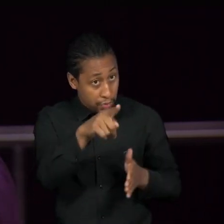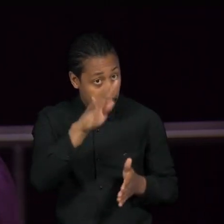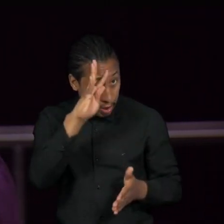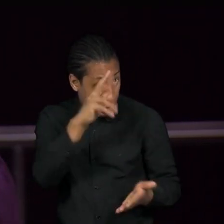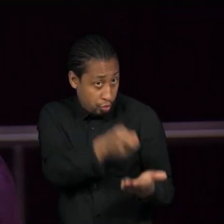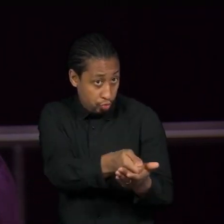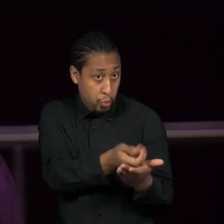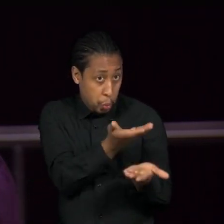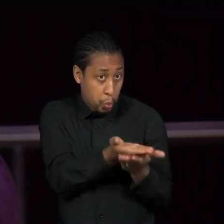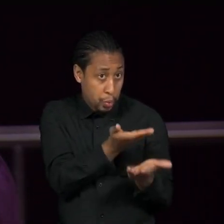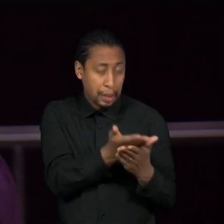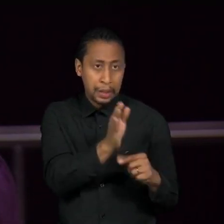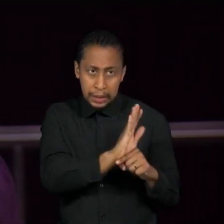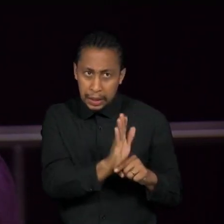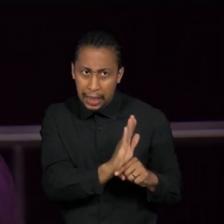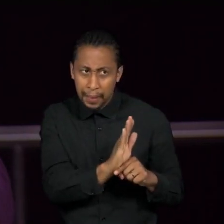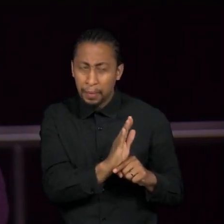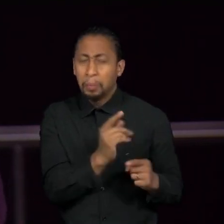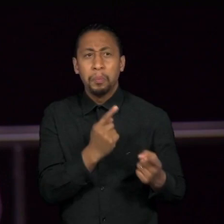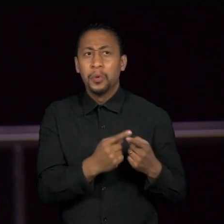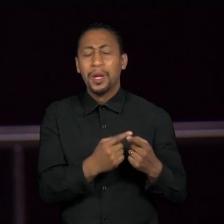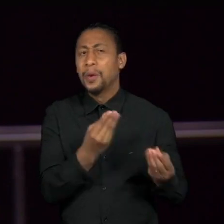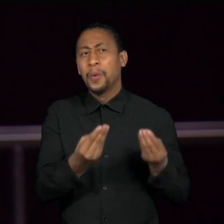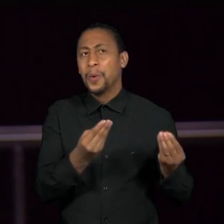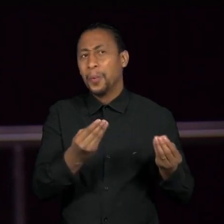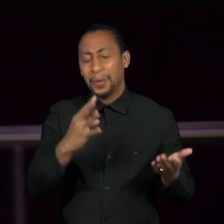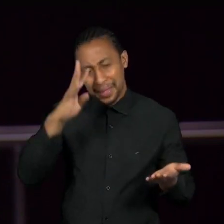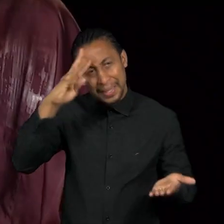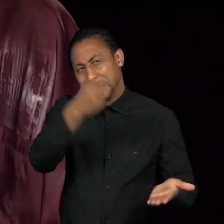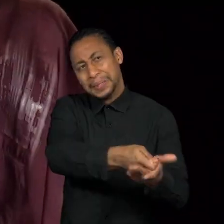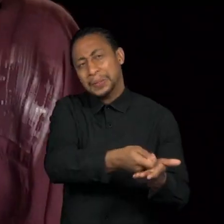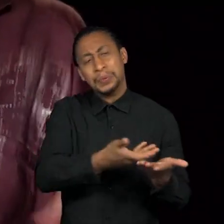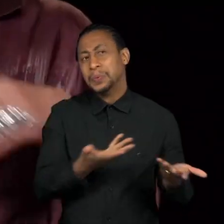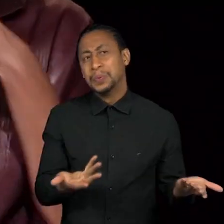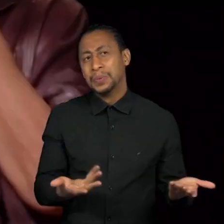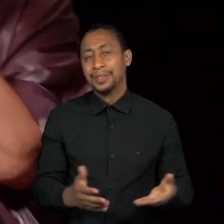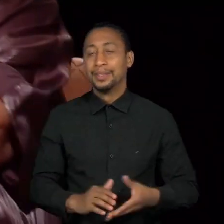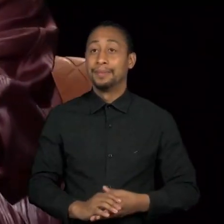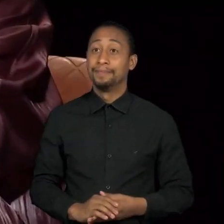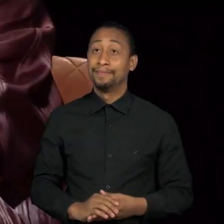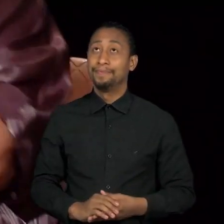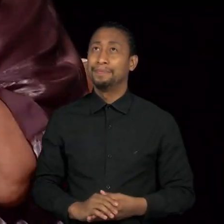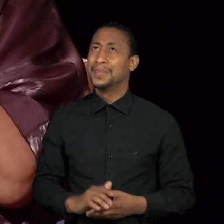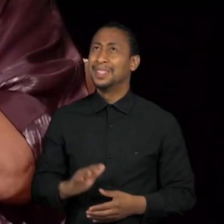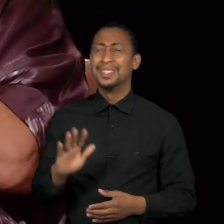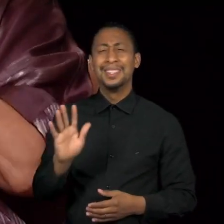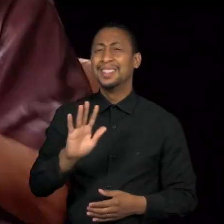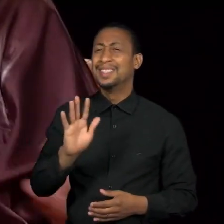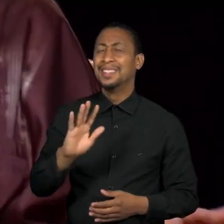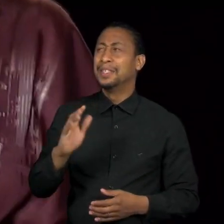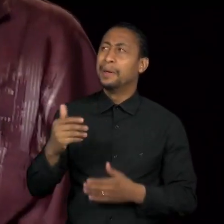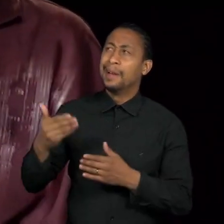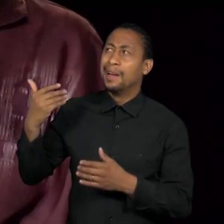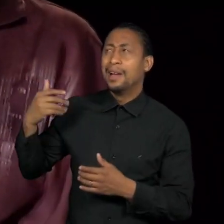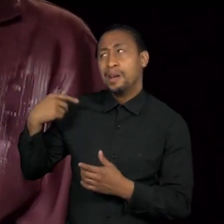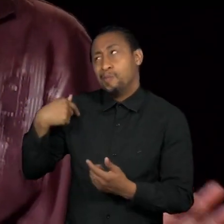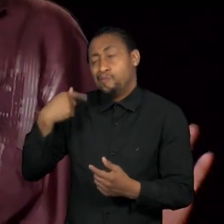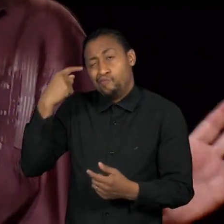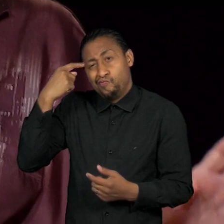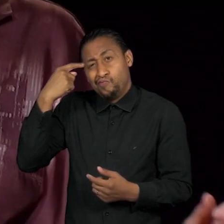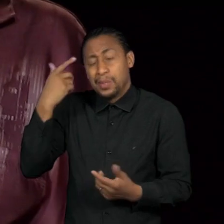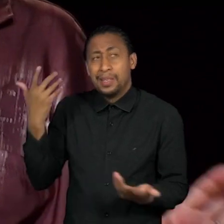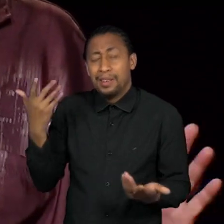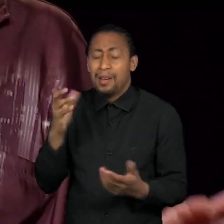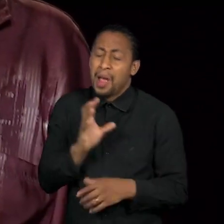cinema? Se foi, o que te levou a essa decisão? Nessa época, eu decidi que eu amava cinema,